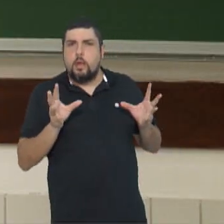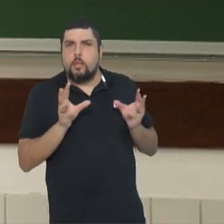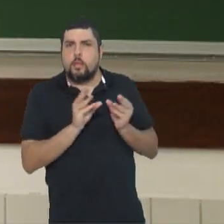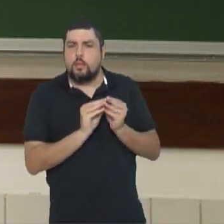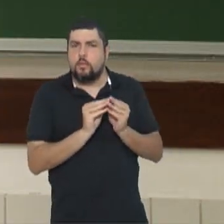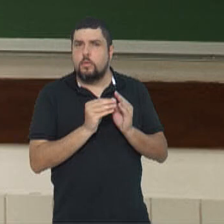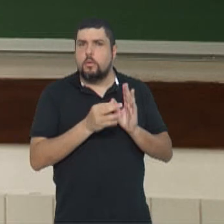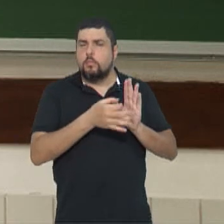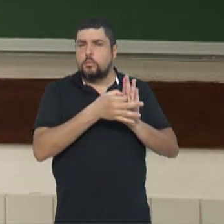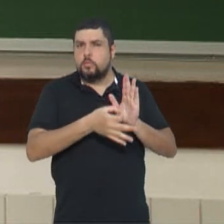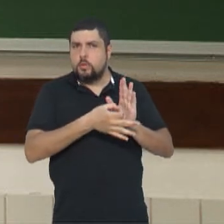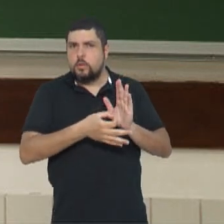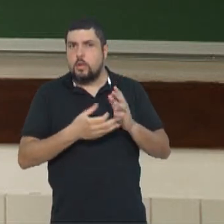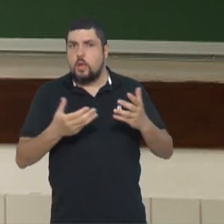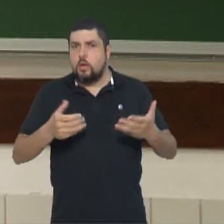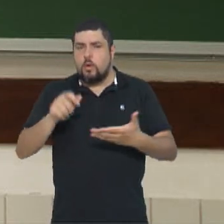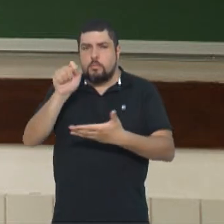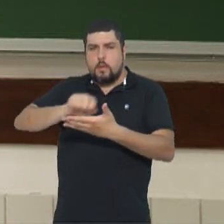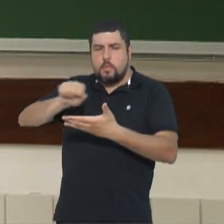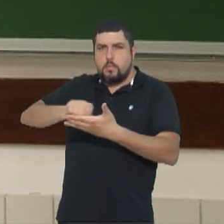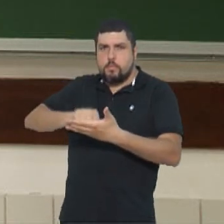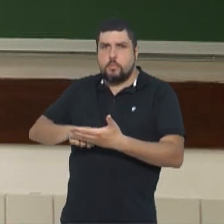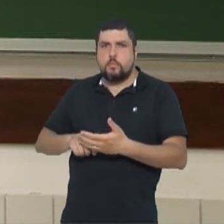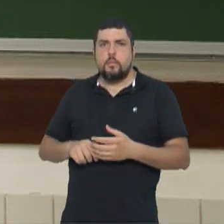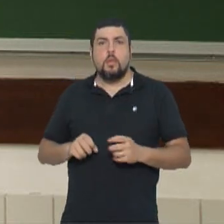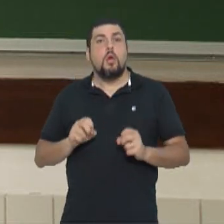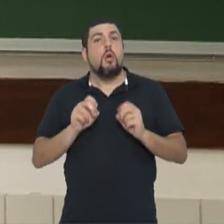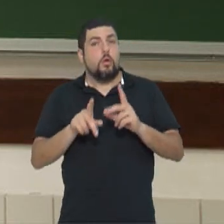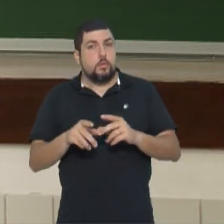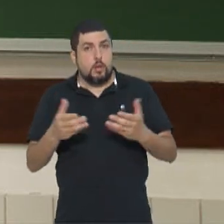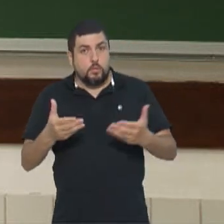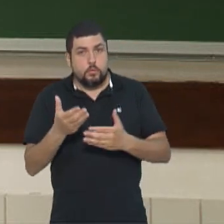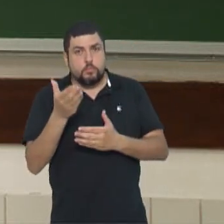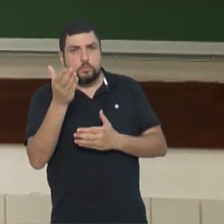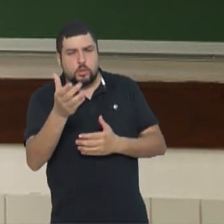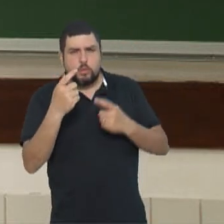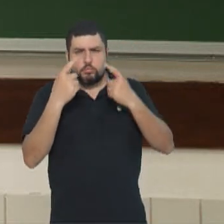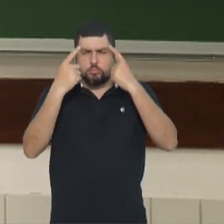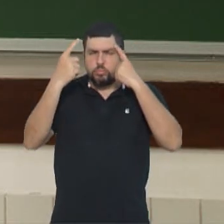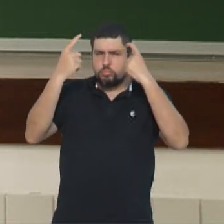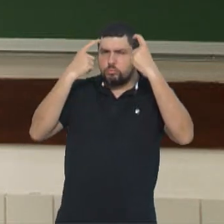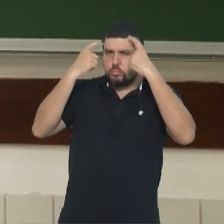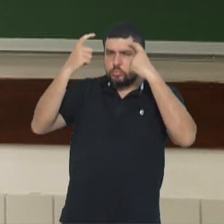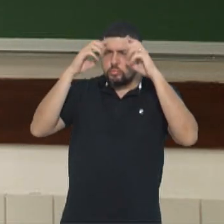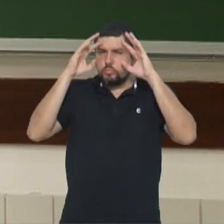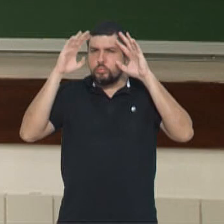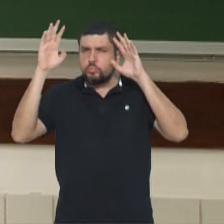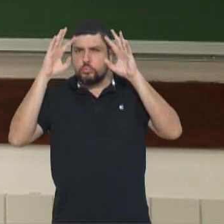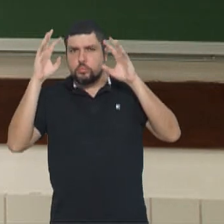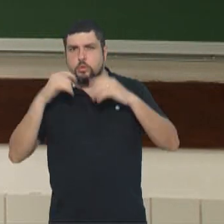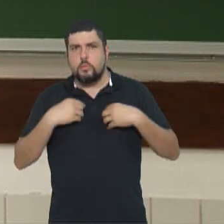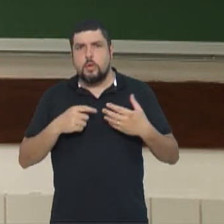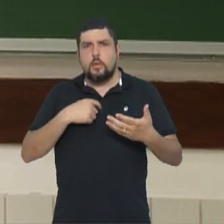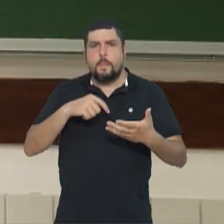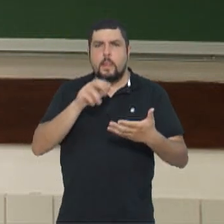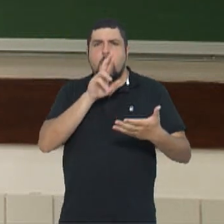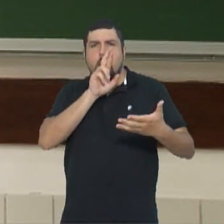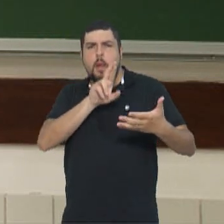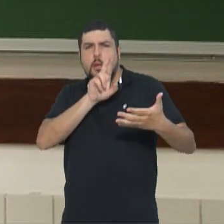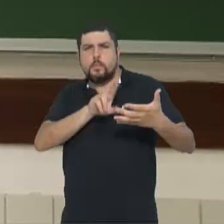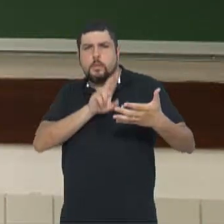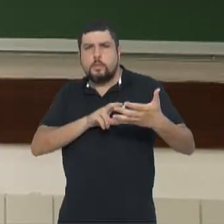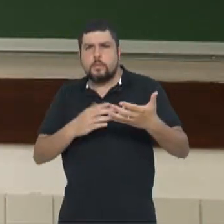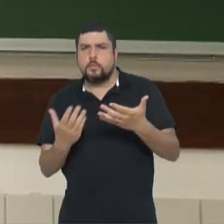da escrita. Veja que você já tem muitas ideias. Se a gente pensar, você tem aí pelo menos umas 2 páginas de caderno com respostas às